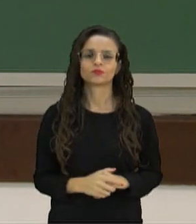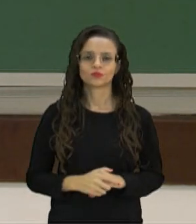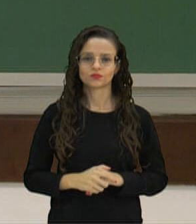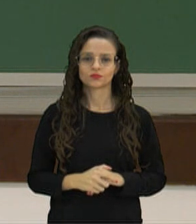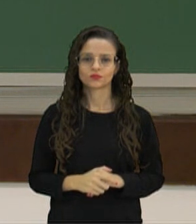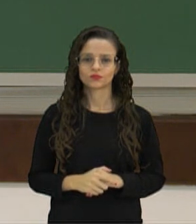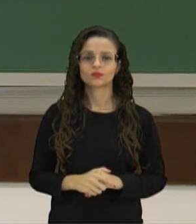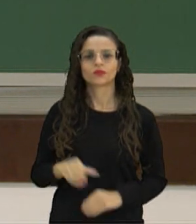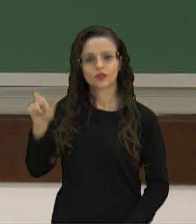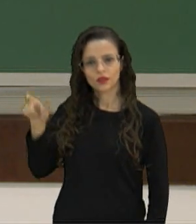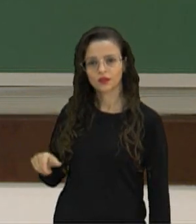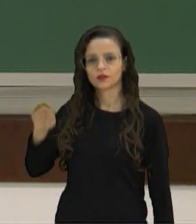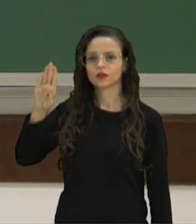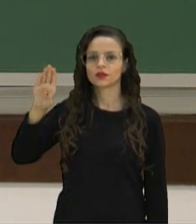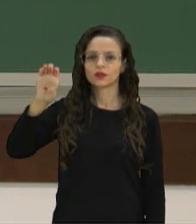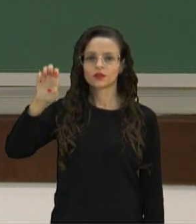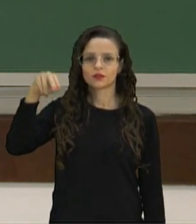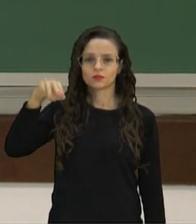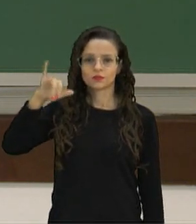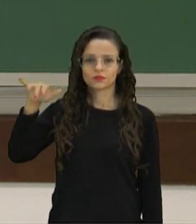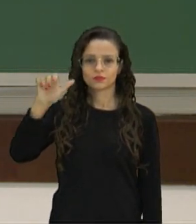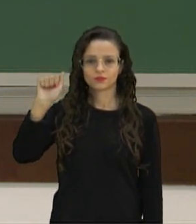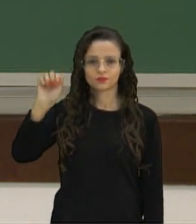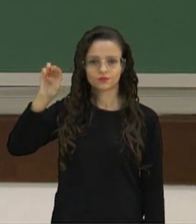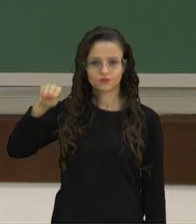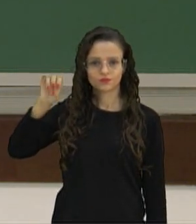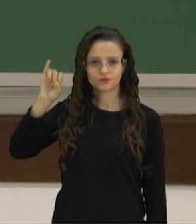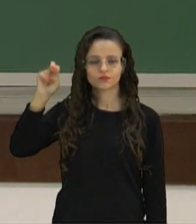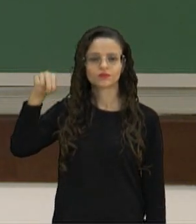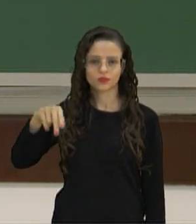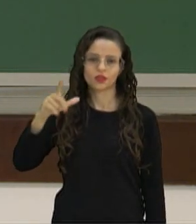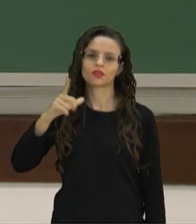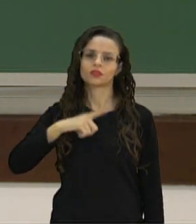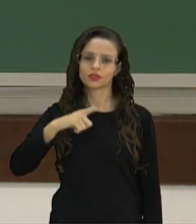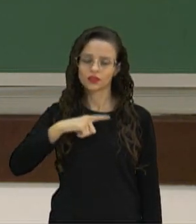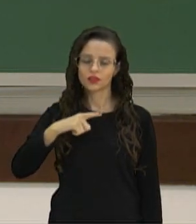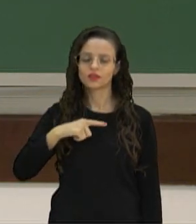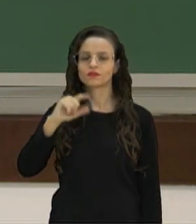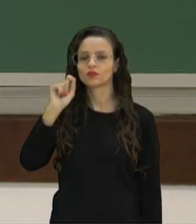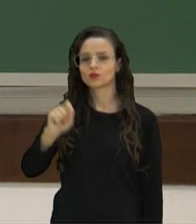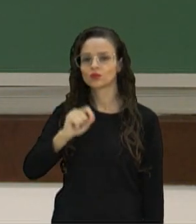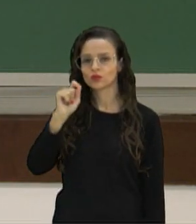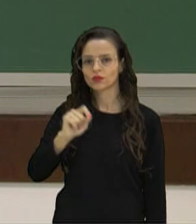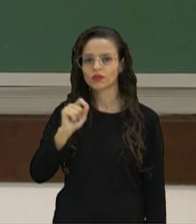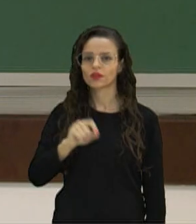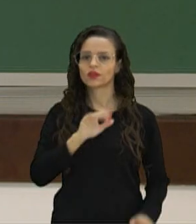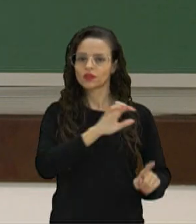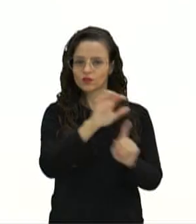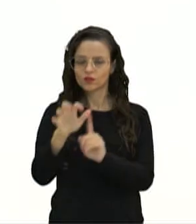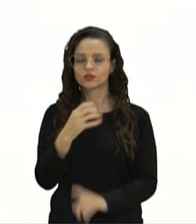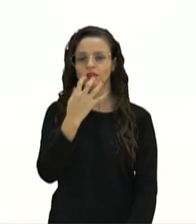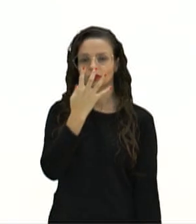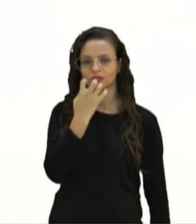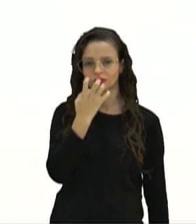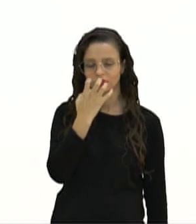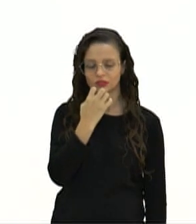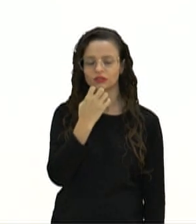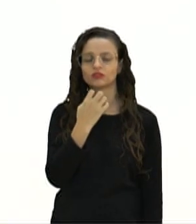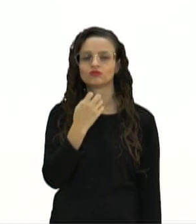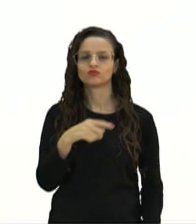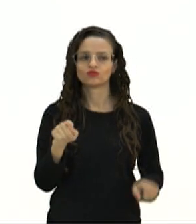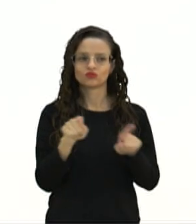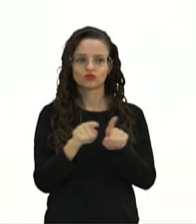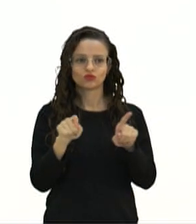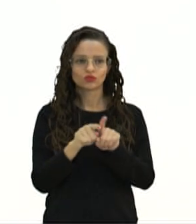O Benjamin ele teve influências de Nietzsche, do marxismo e de Adorno. Todos esses pensamentos,